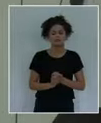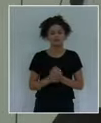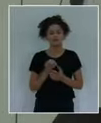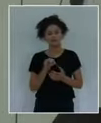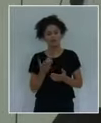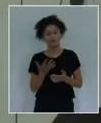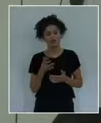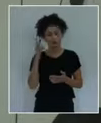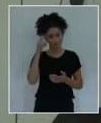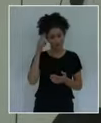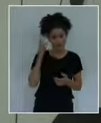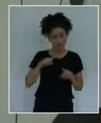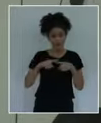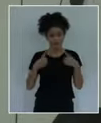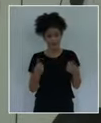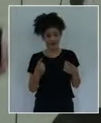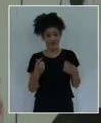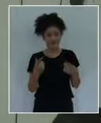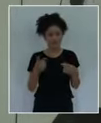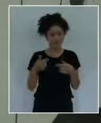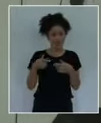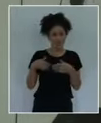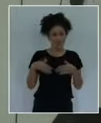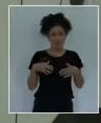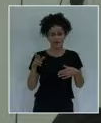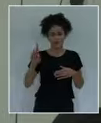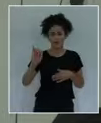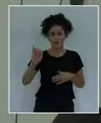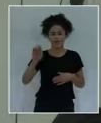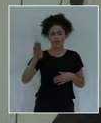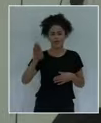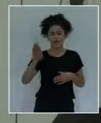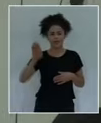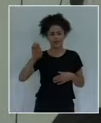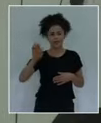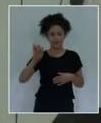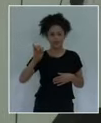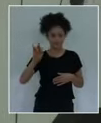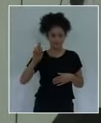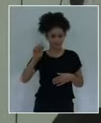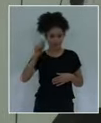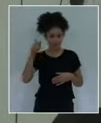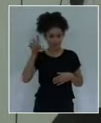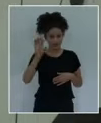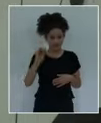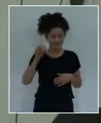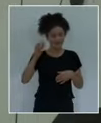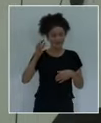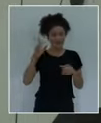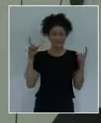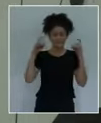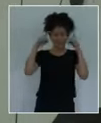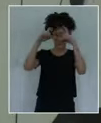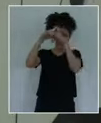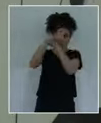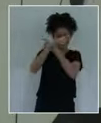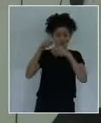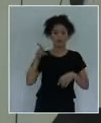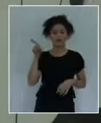mais difícil. No Ribeirão Oratório e Voaçu, a gente tem contato com os municípios a montante e voluntário.